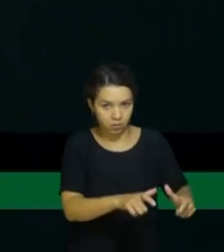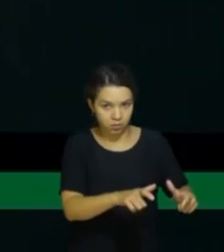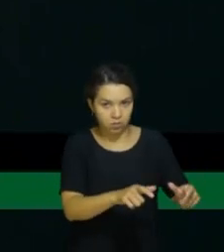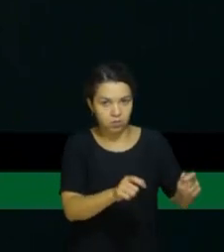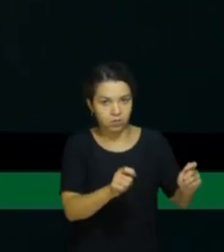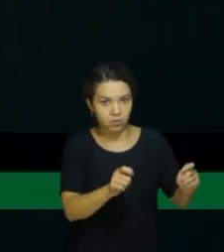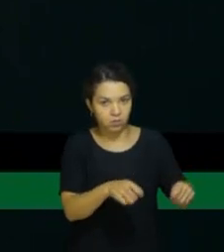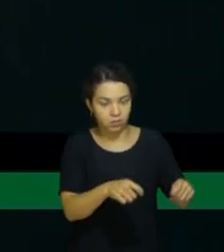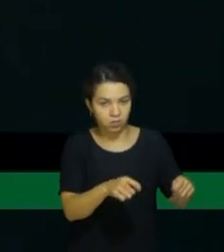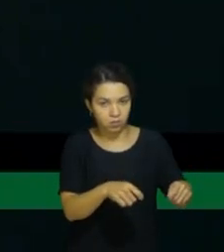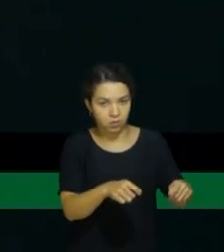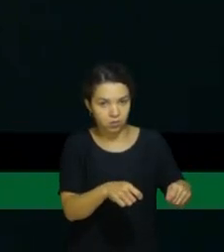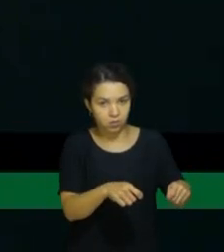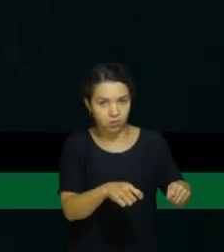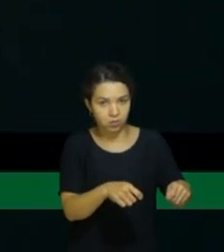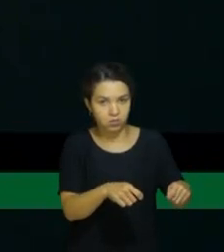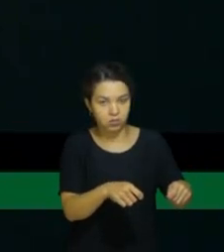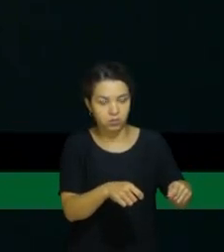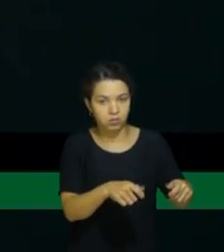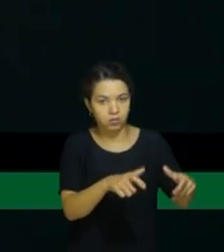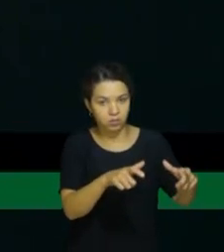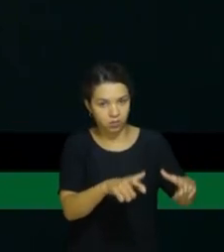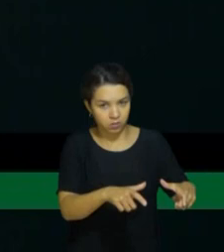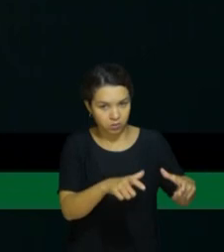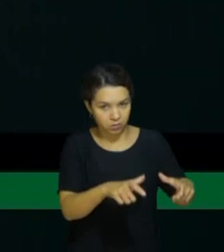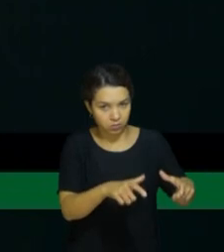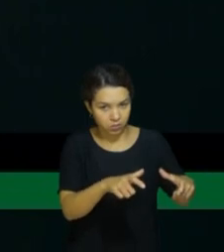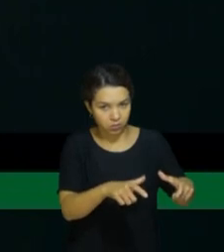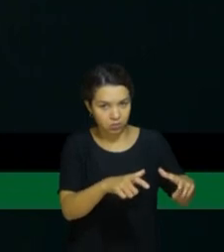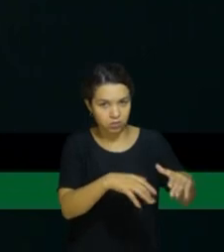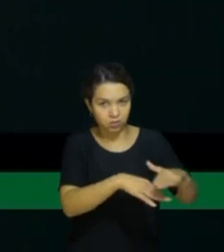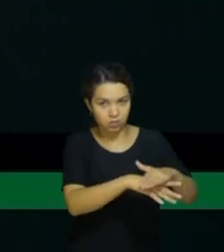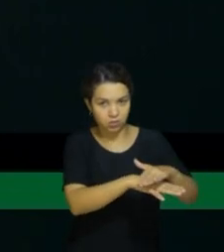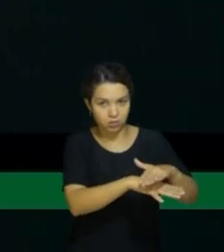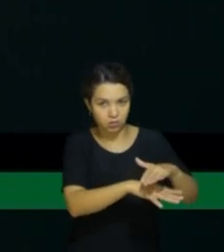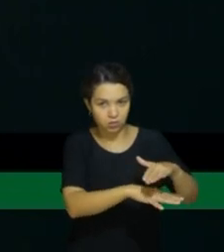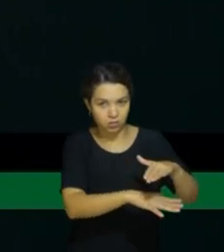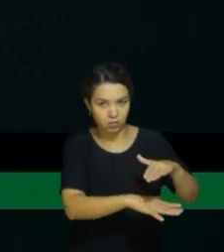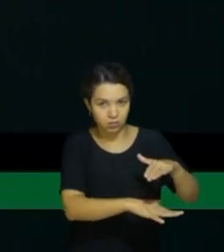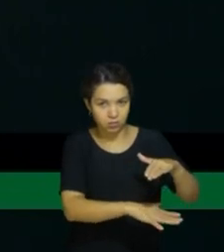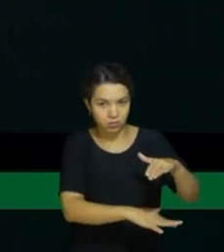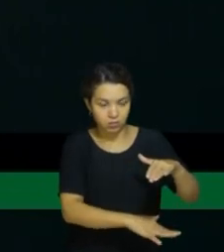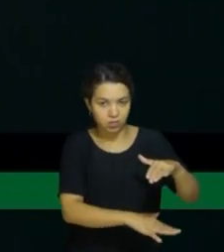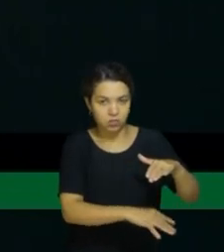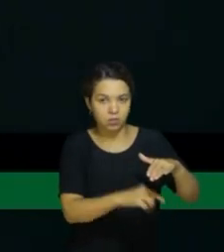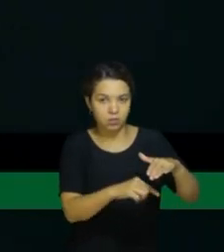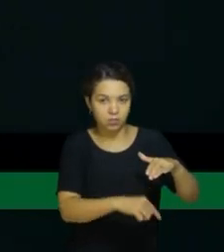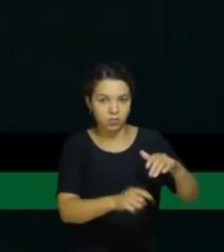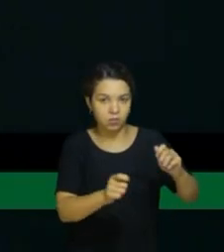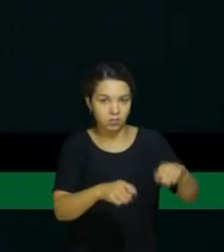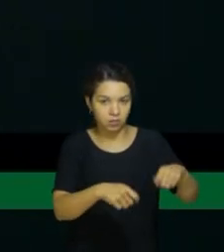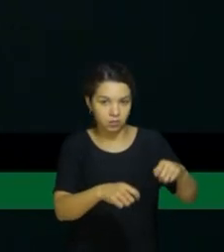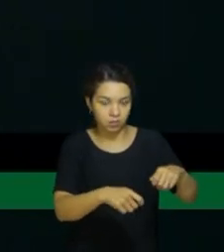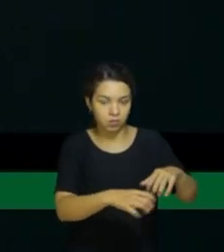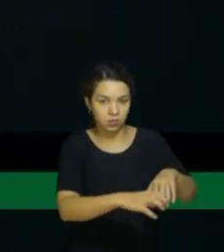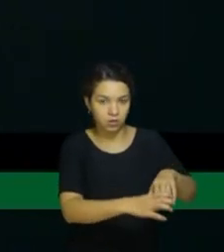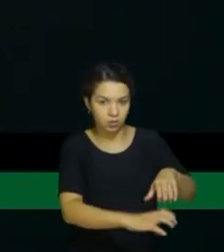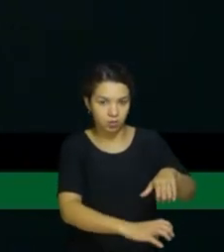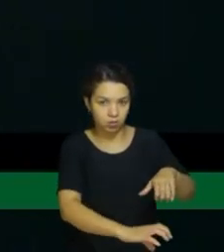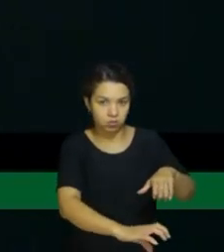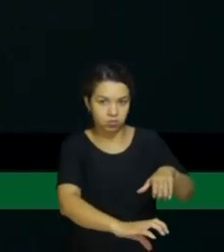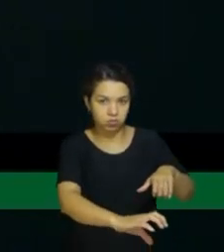eh no espaço de retenção ela abastecer os diferentes